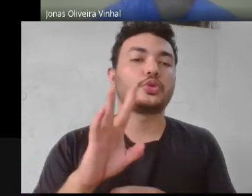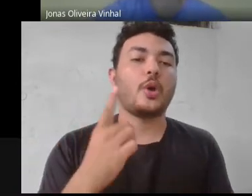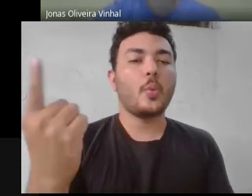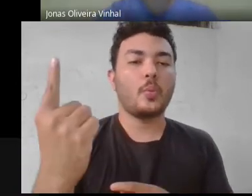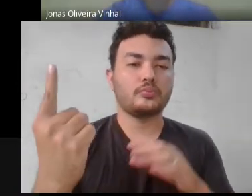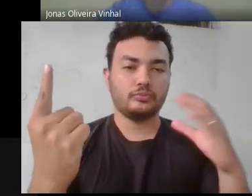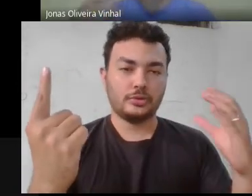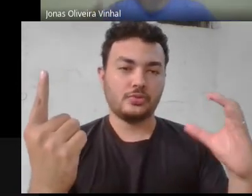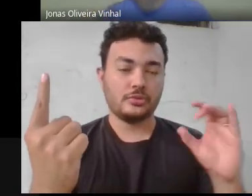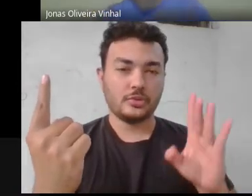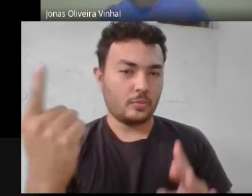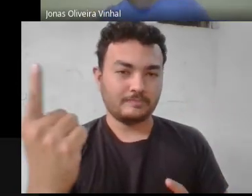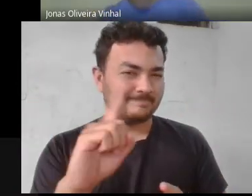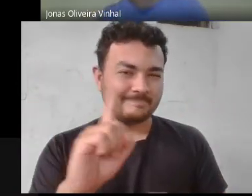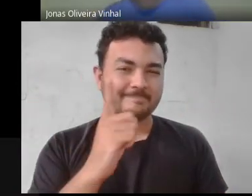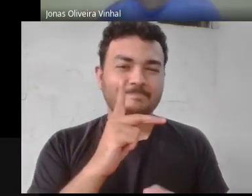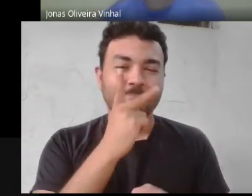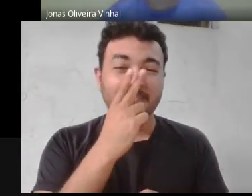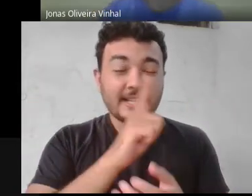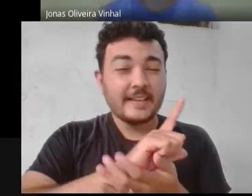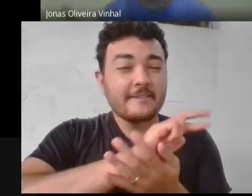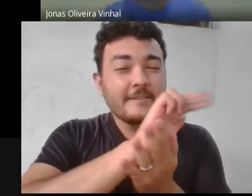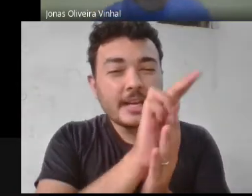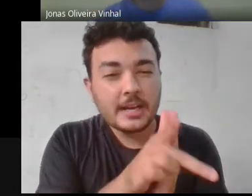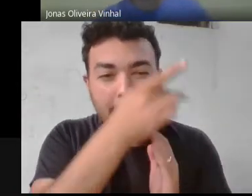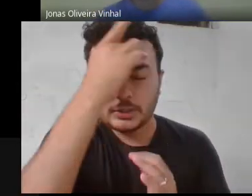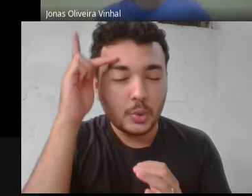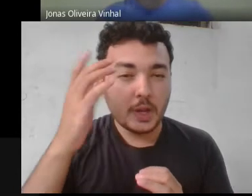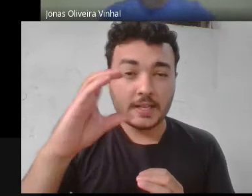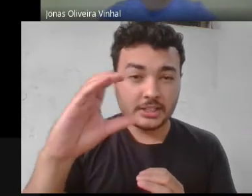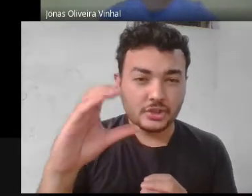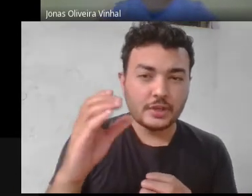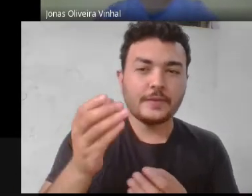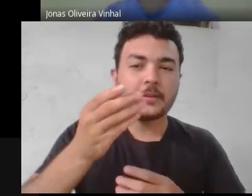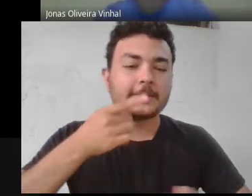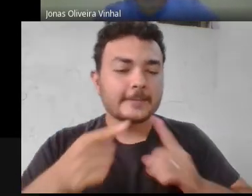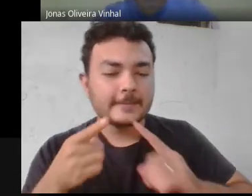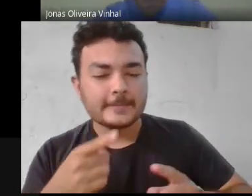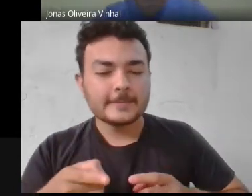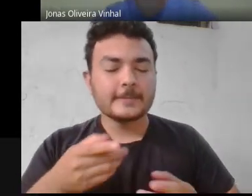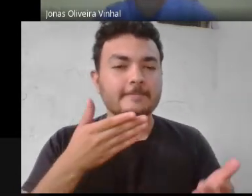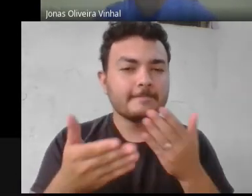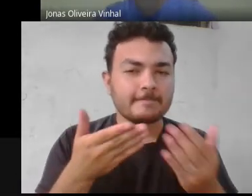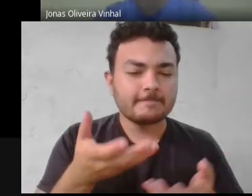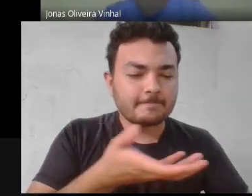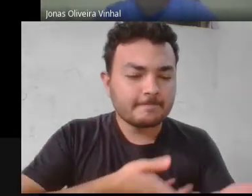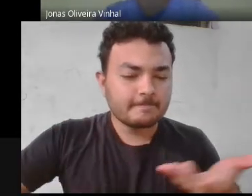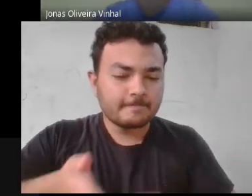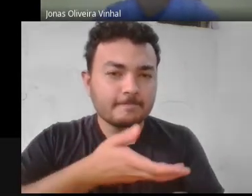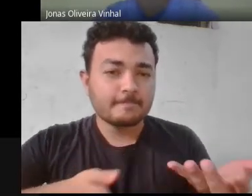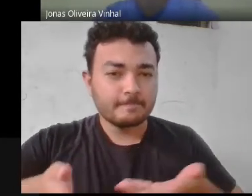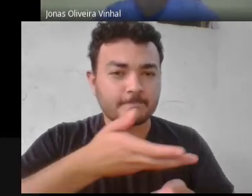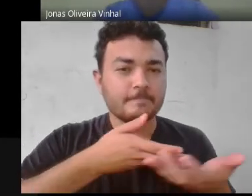toda a teoria, porque na medida com que os outros cientistas vão estudando aquilo que um determinado cientista propôs, aquela teoria vai sofrendo modificações ao